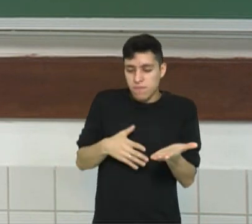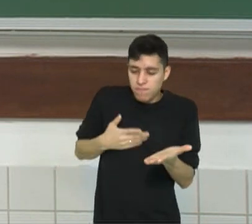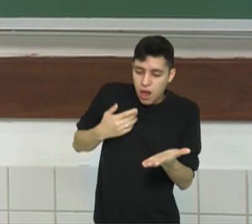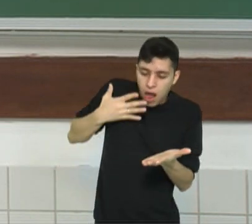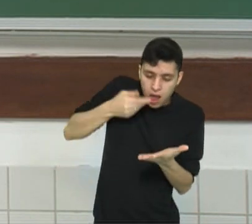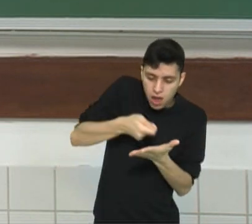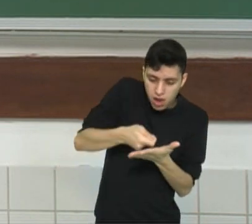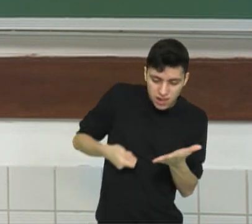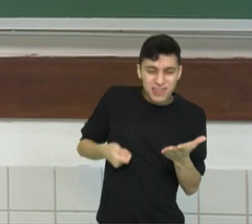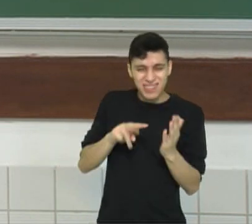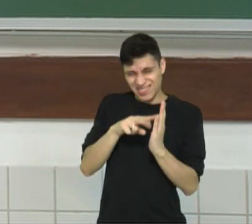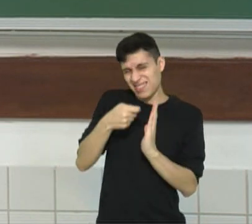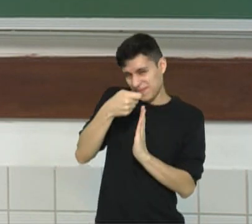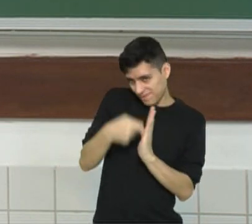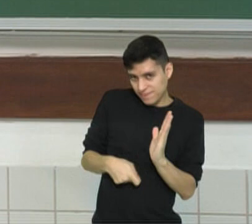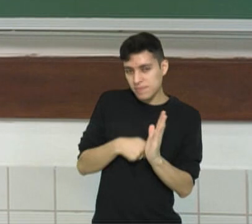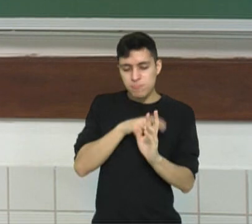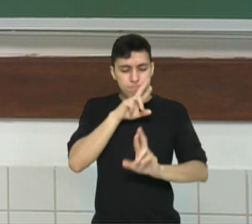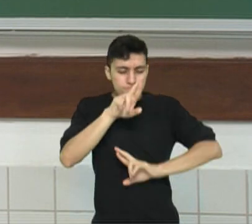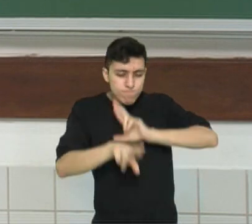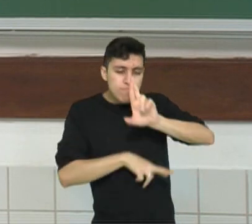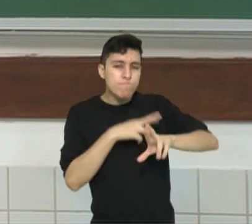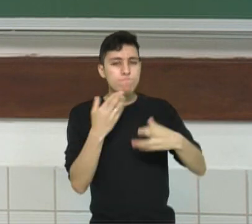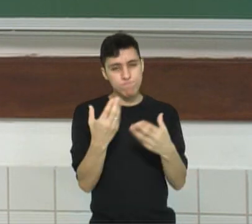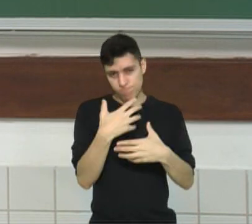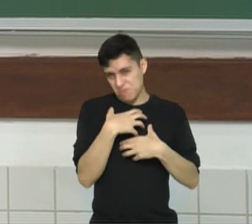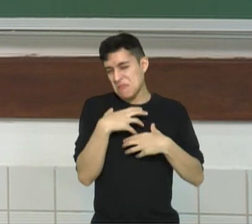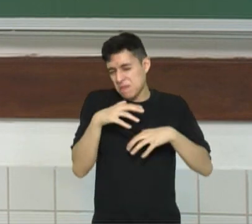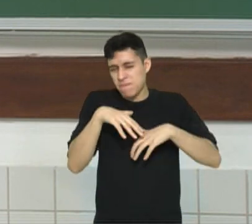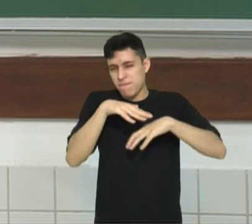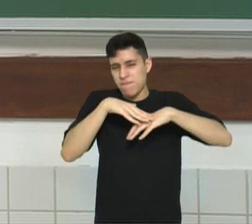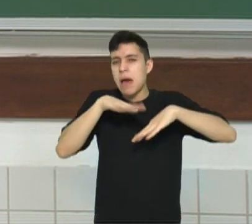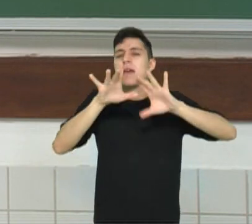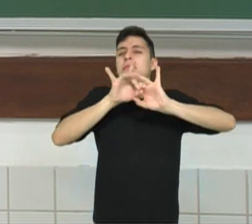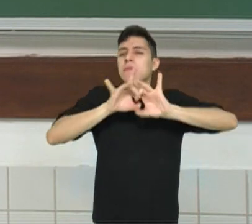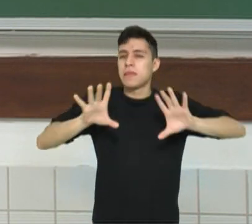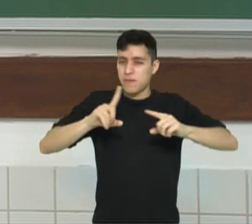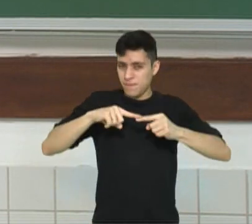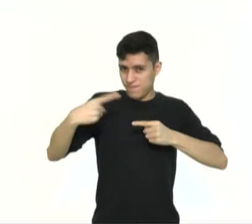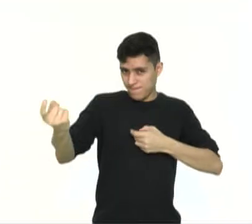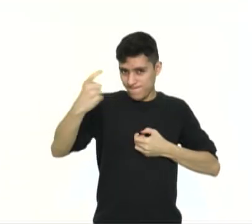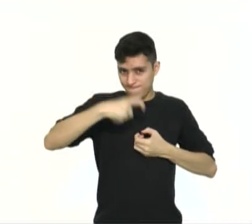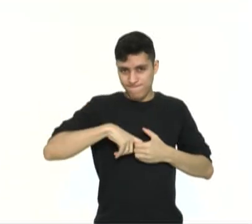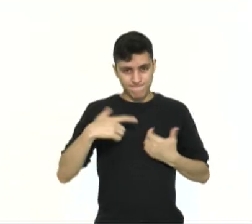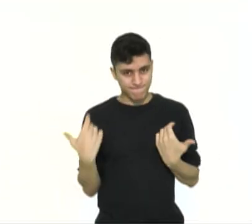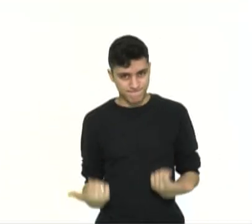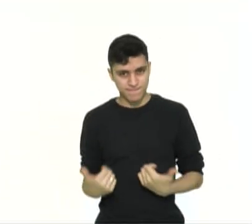liberdade maior para fazerem, realizarem a resposta de vocês, e a gente já volta.